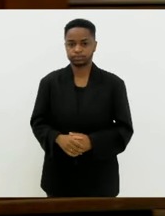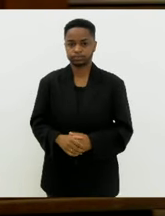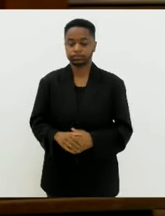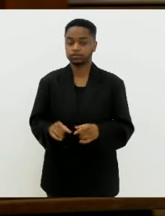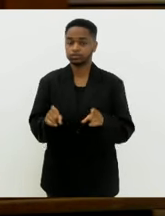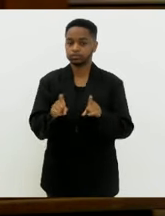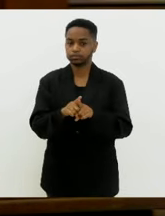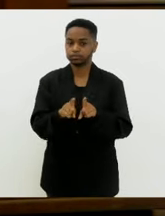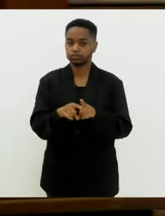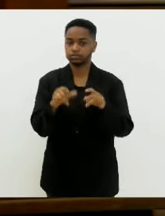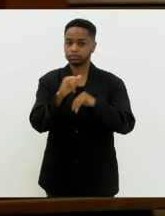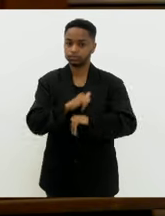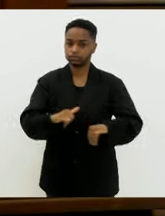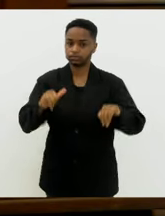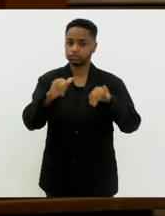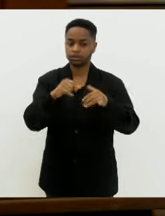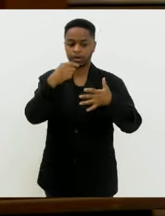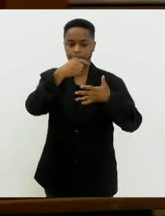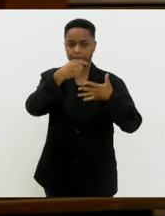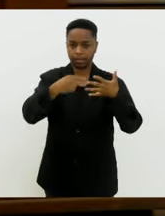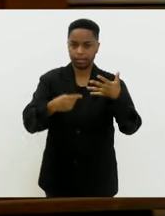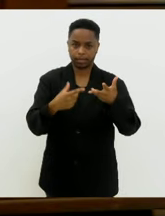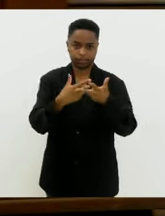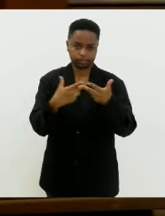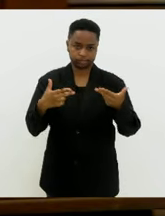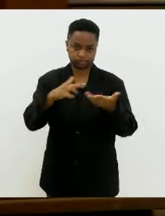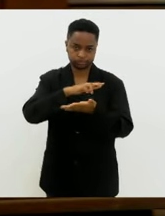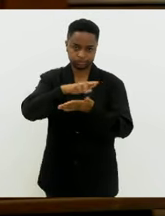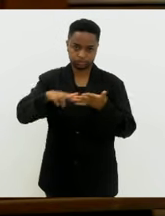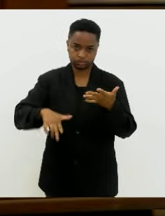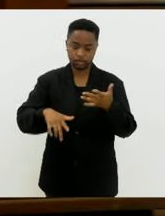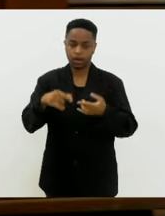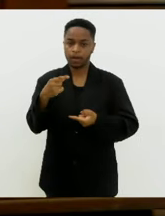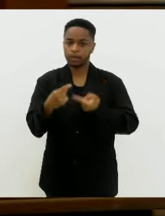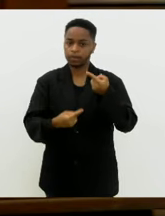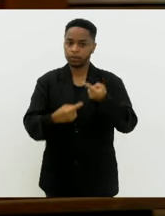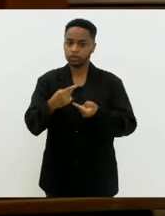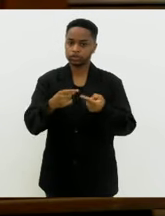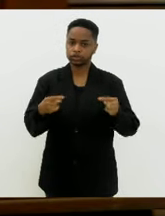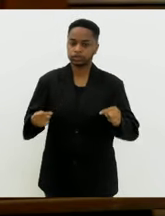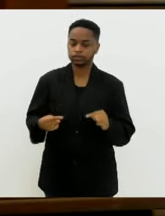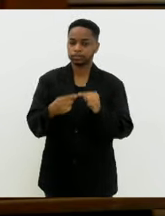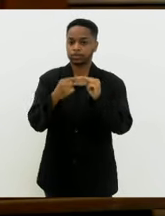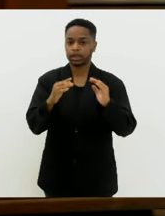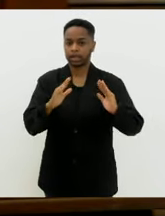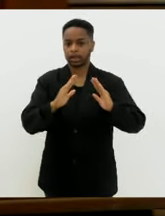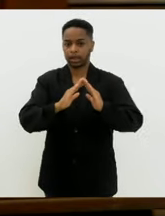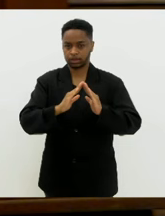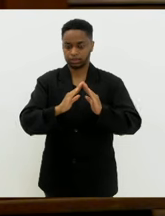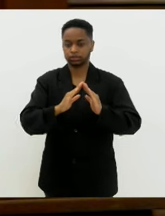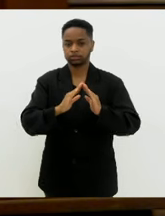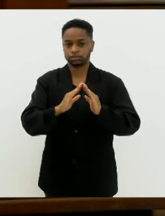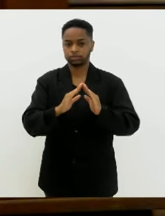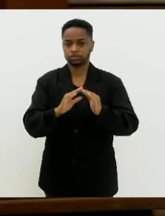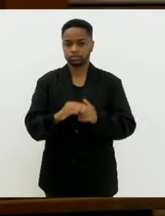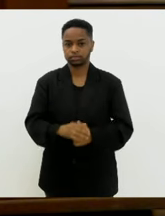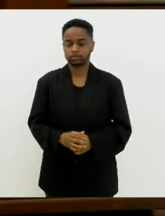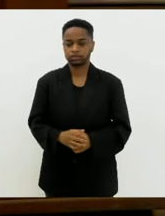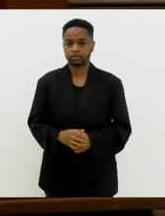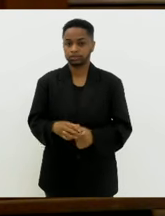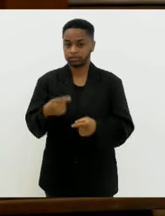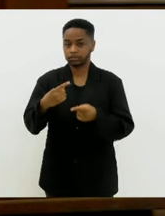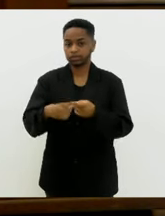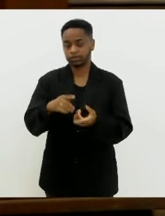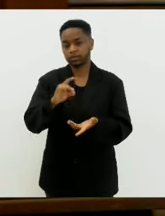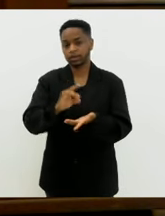anunciando, entre tantas outras coisas, políticas habitacionais, que é o maior